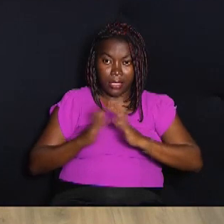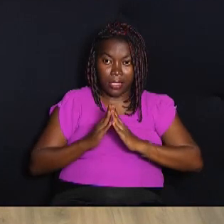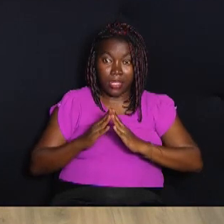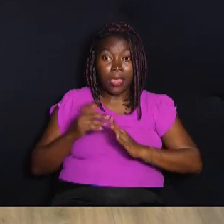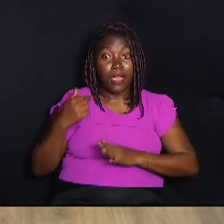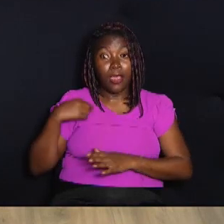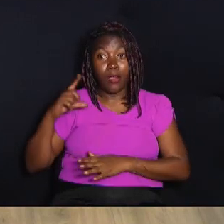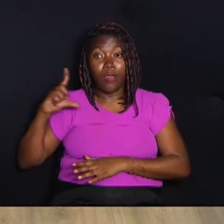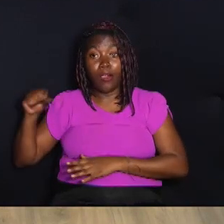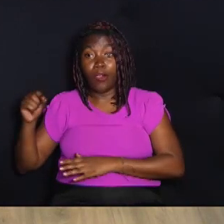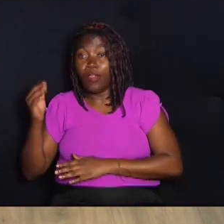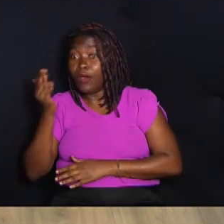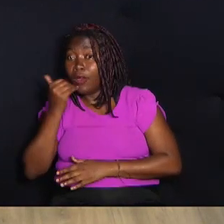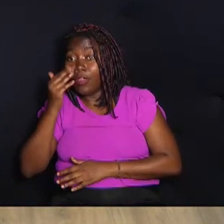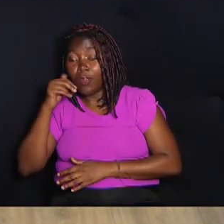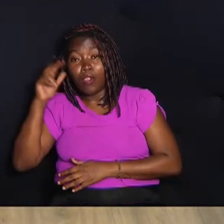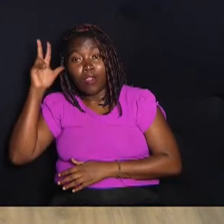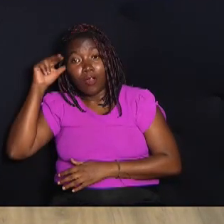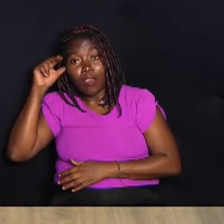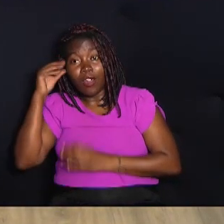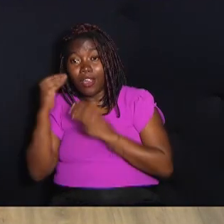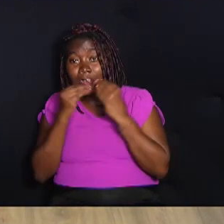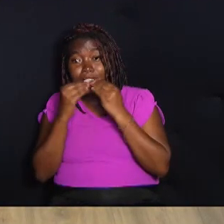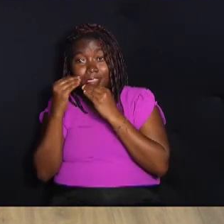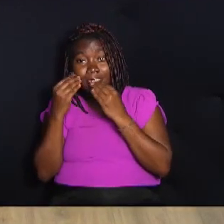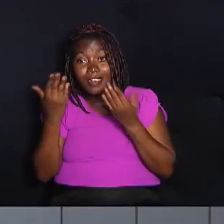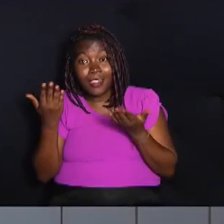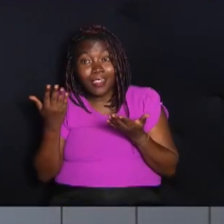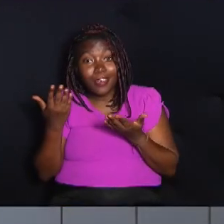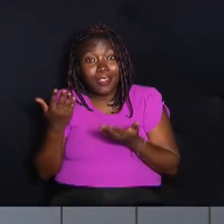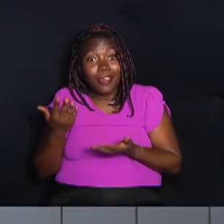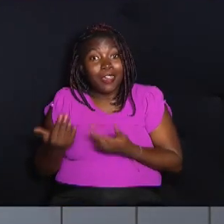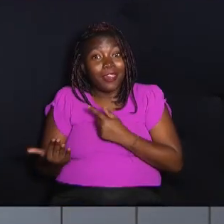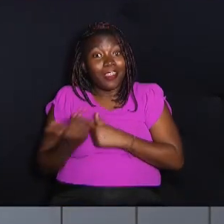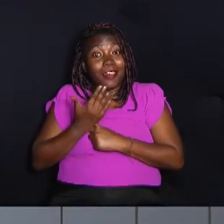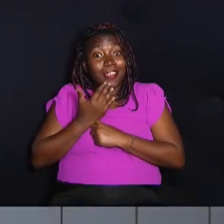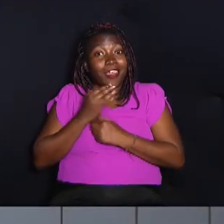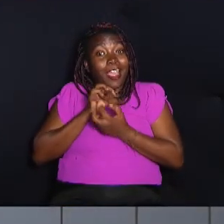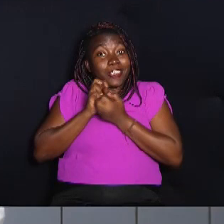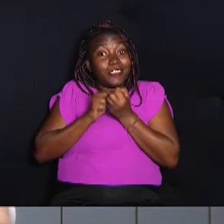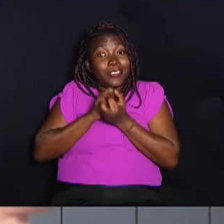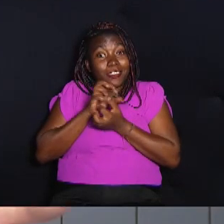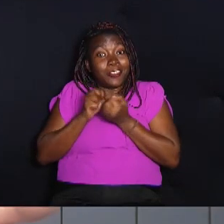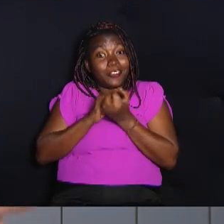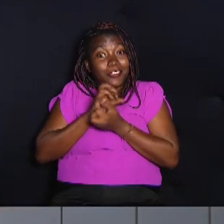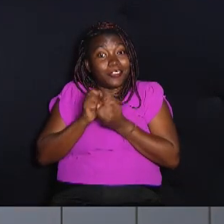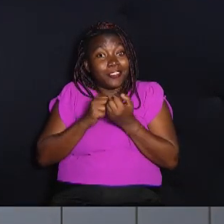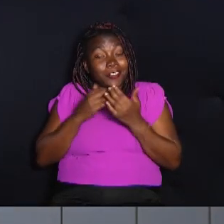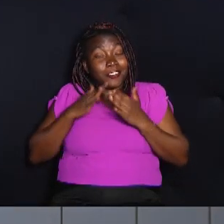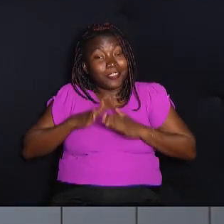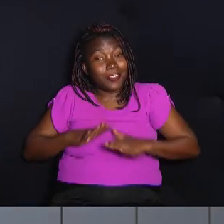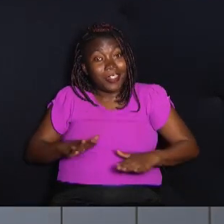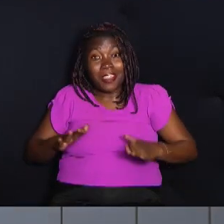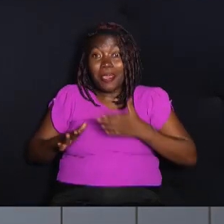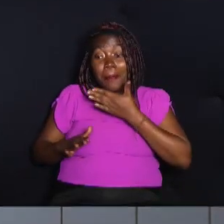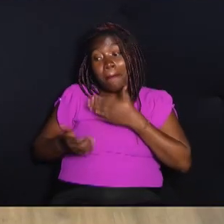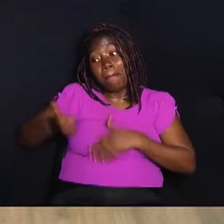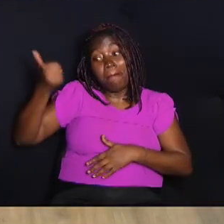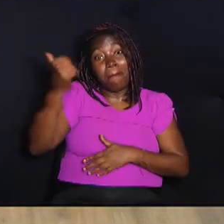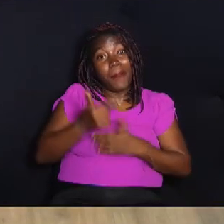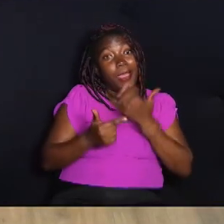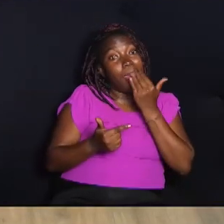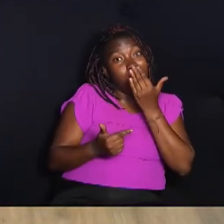comer uma cenoura. Entende? Mastigar uma cenoura me faz muito bem. Tá certo? Pô, é melhor que comer um bolo, né? Pois